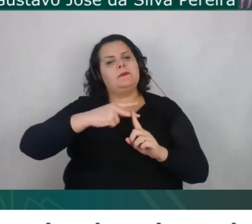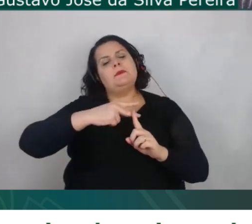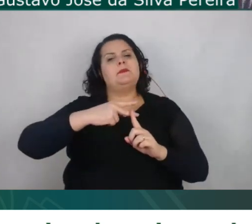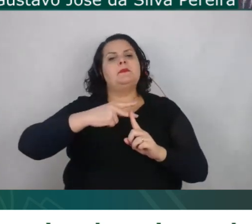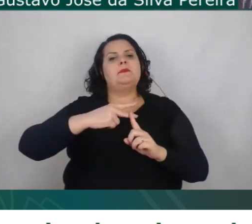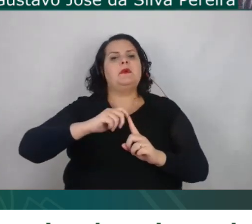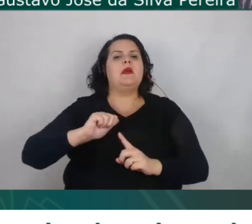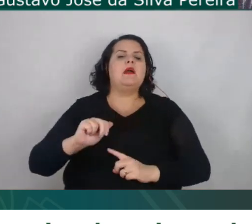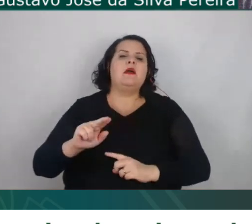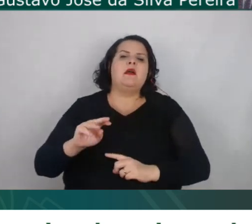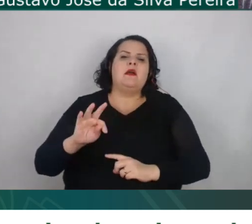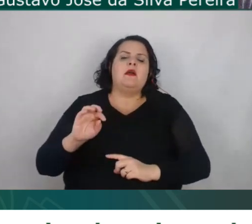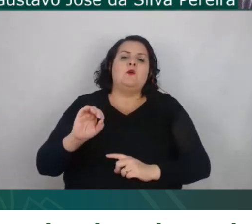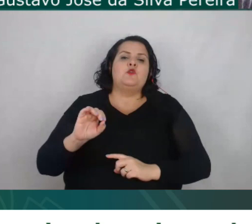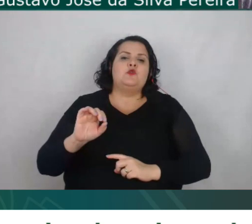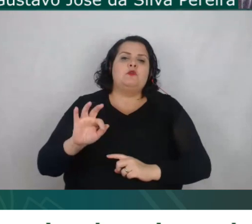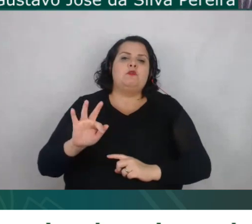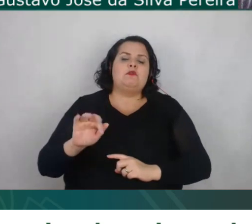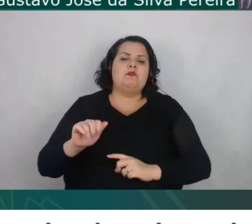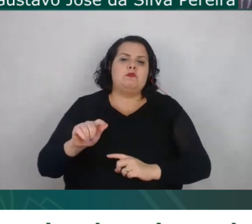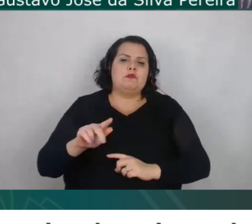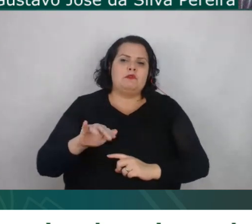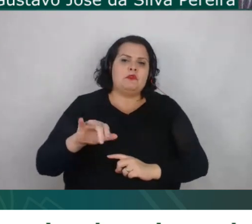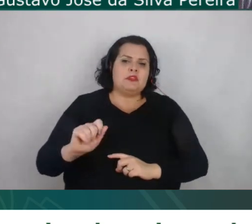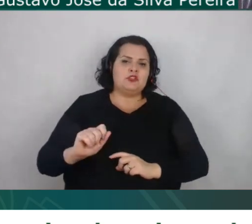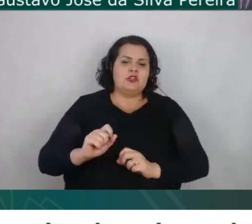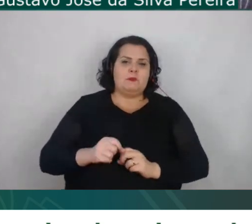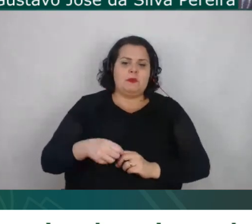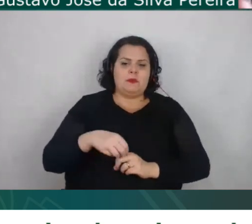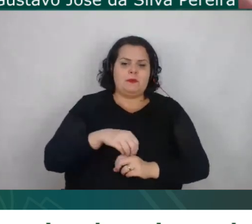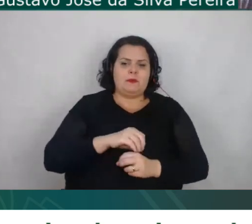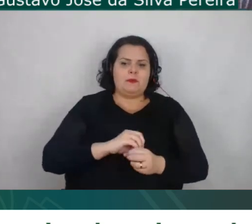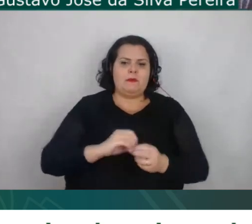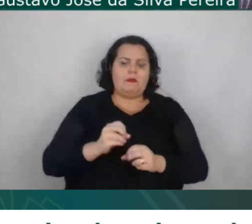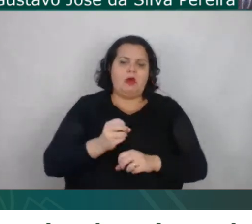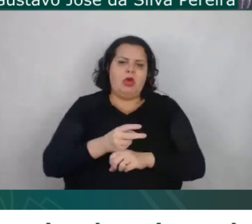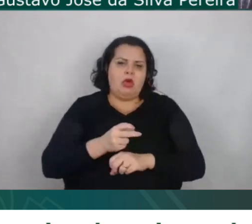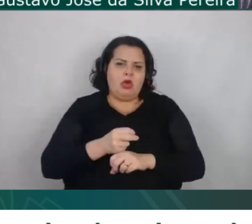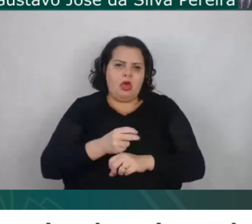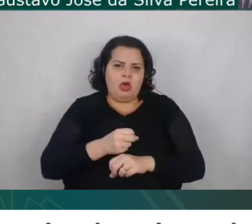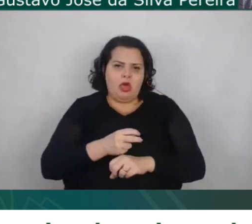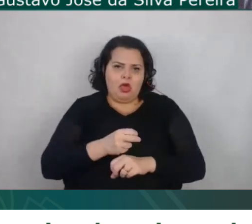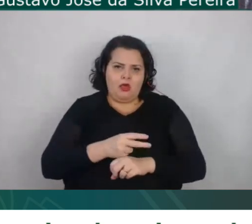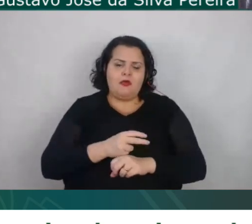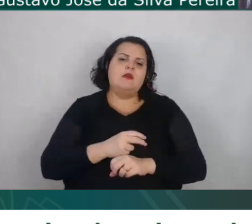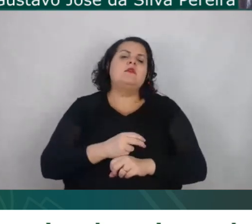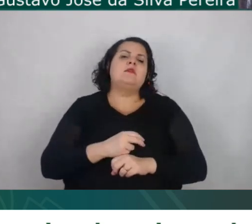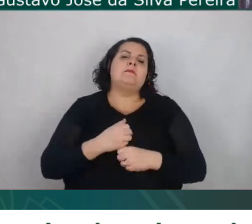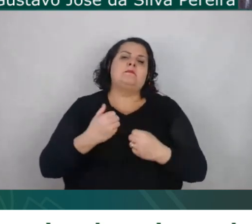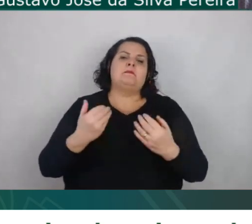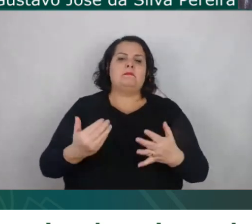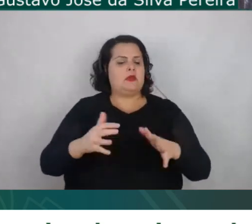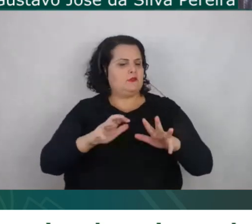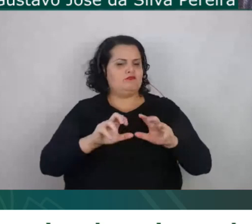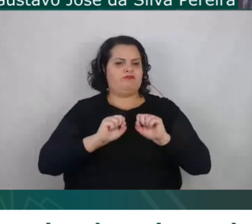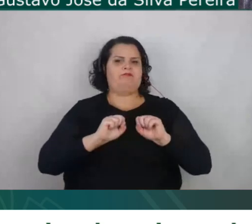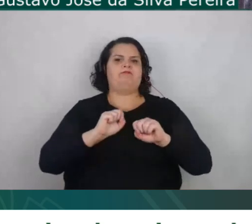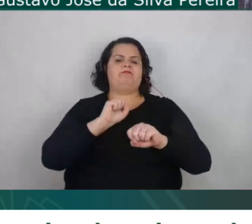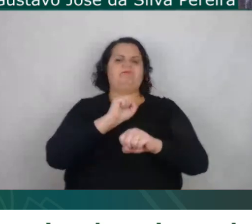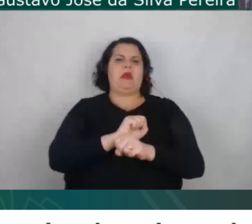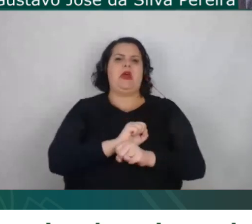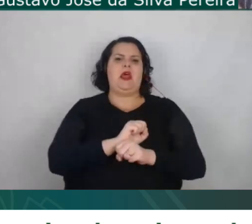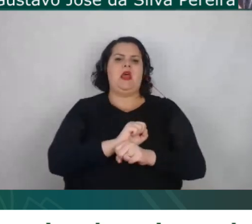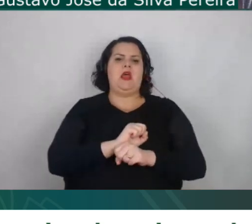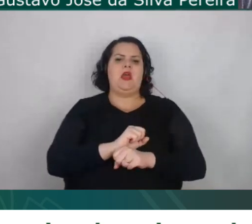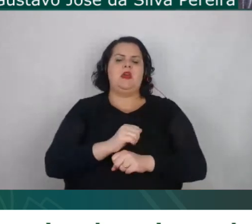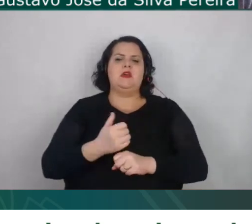contribuir para a replicação intracelular dos vírus. Em relação à parte de inibidores da citocina,